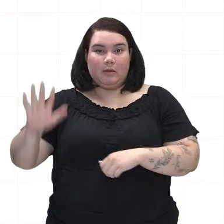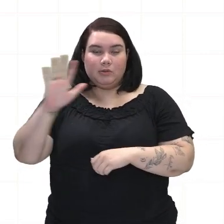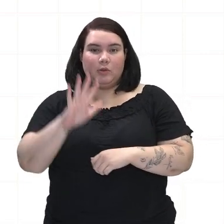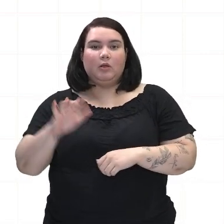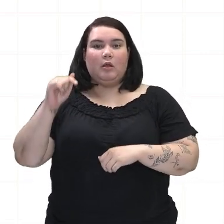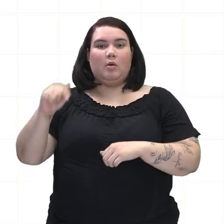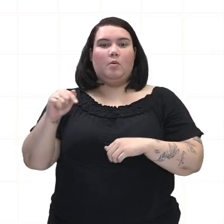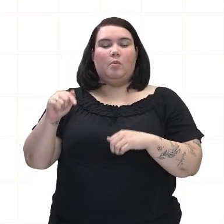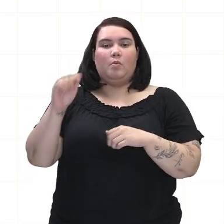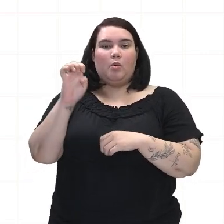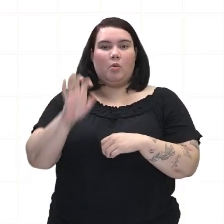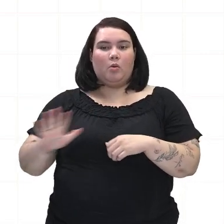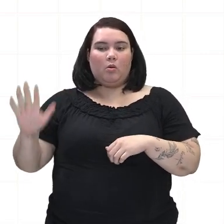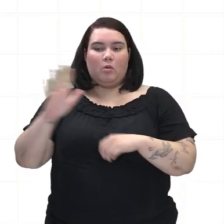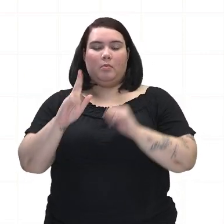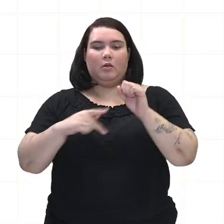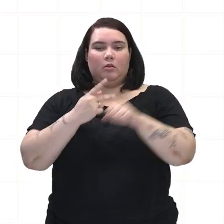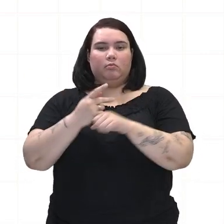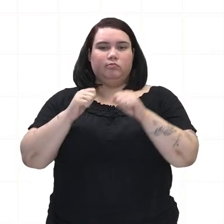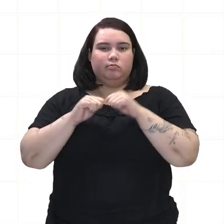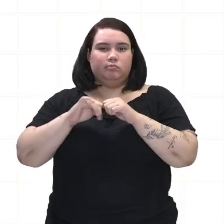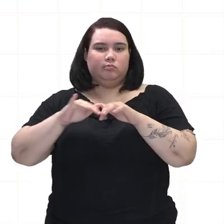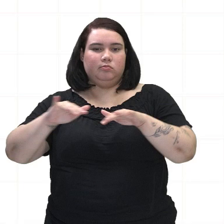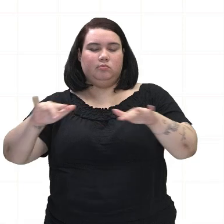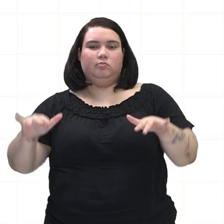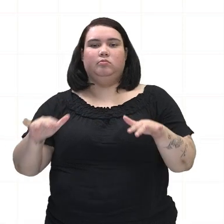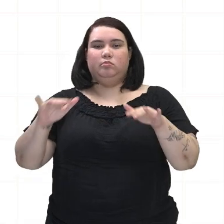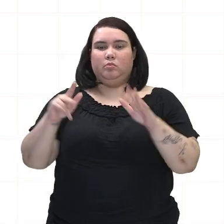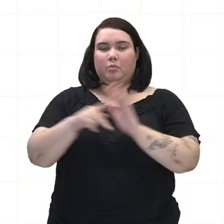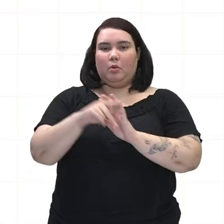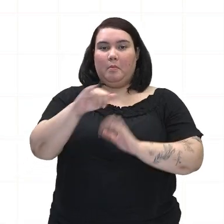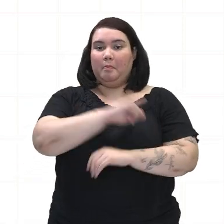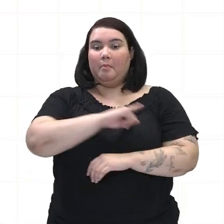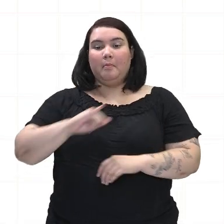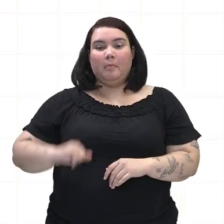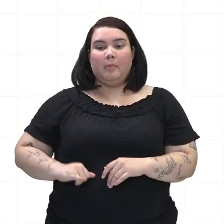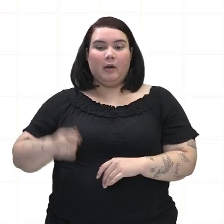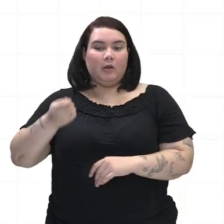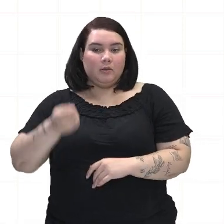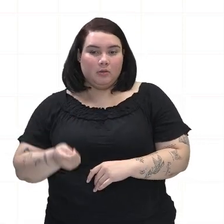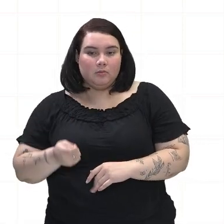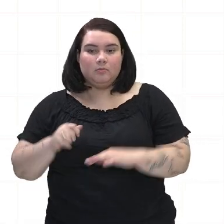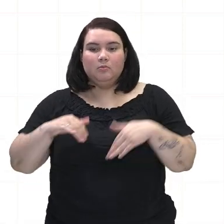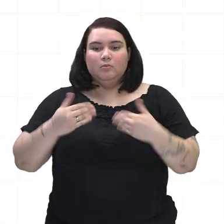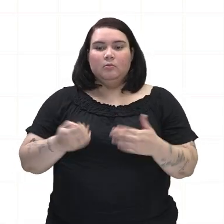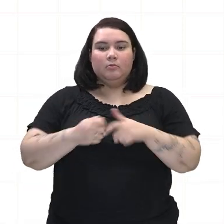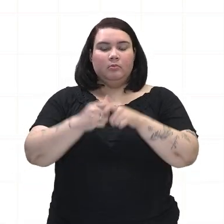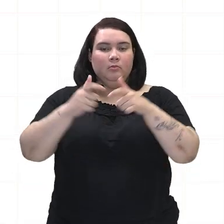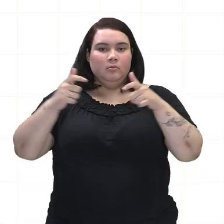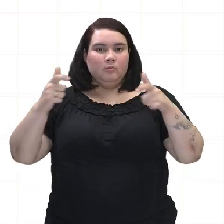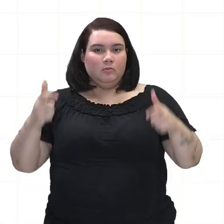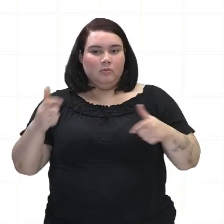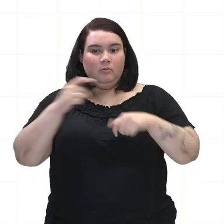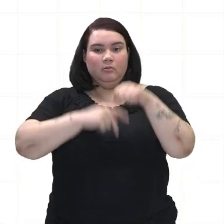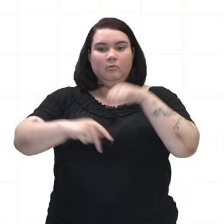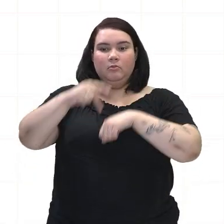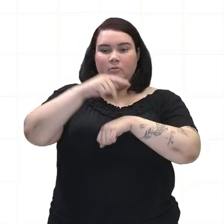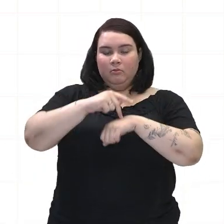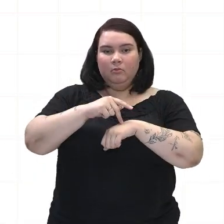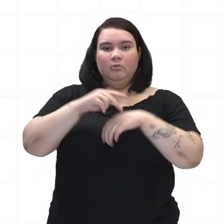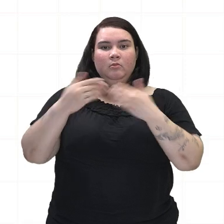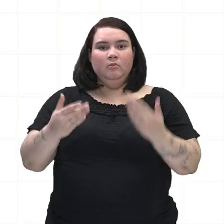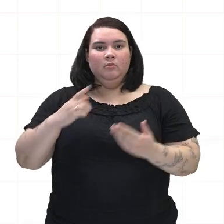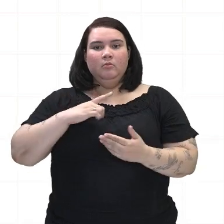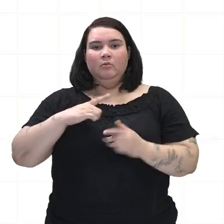passando ali para a questão da expansão imperialista, né? Então muitos continentes, ou melhor, os outros continentes,